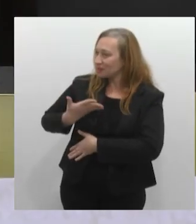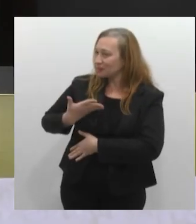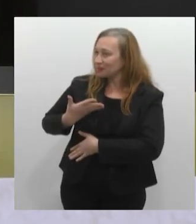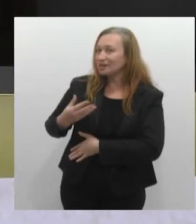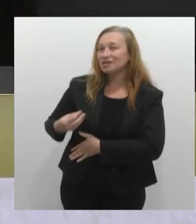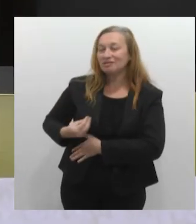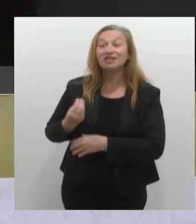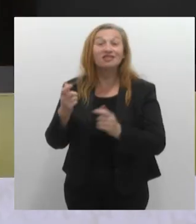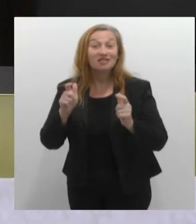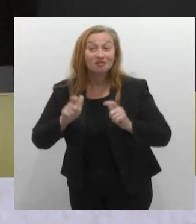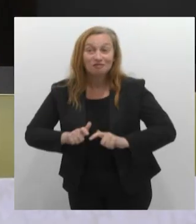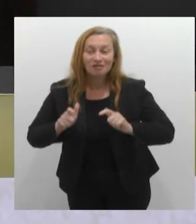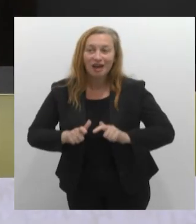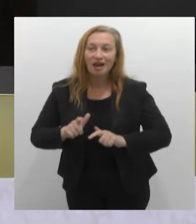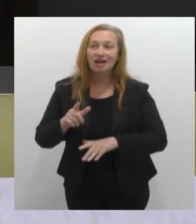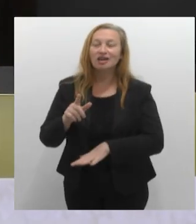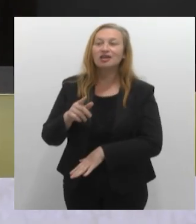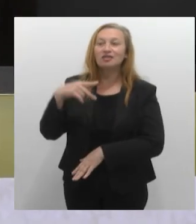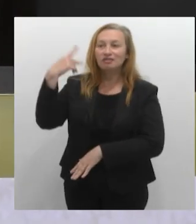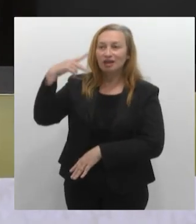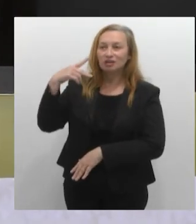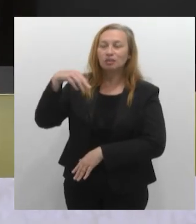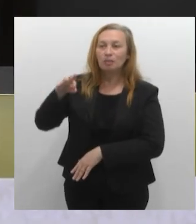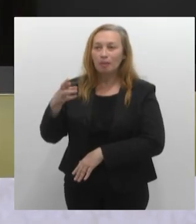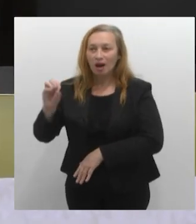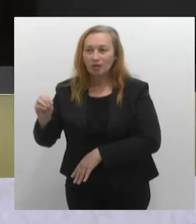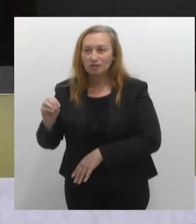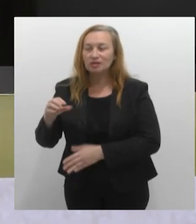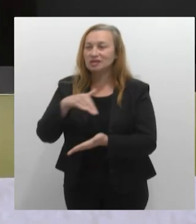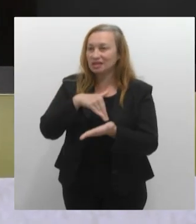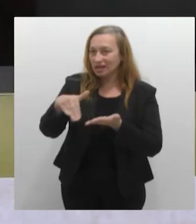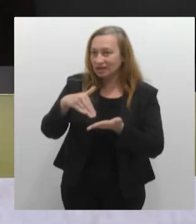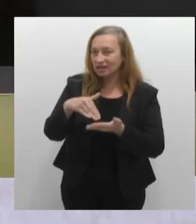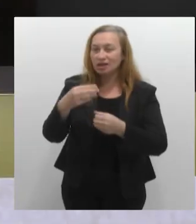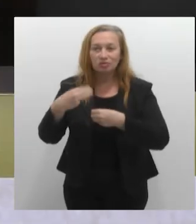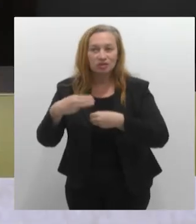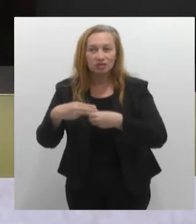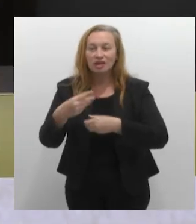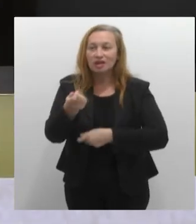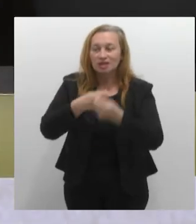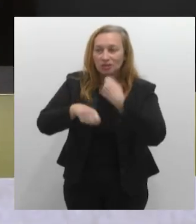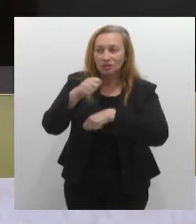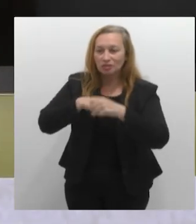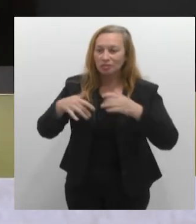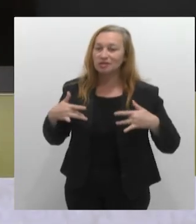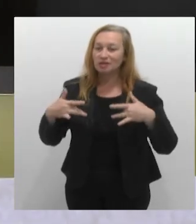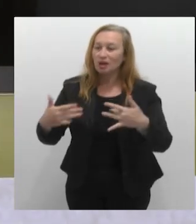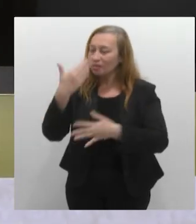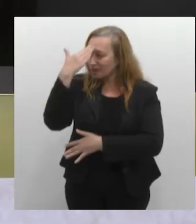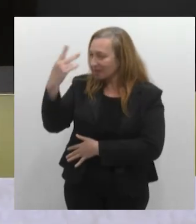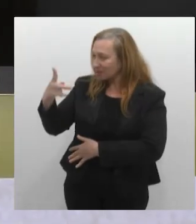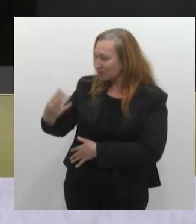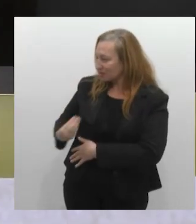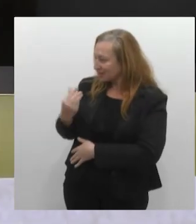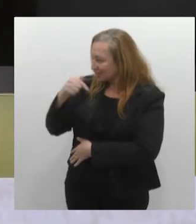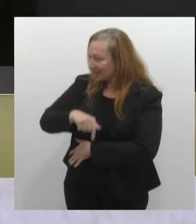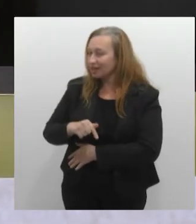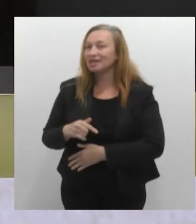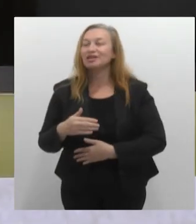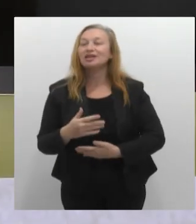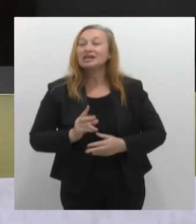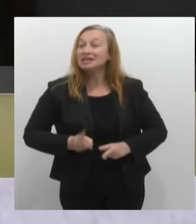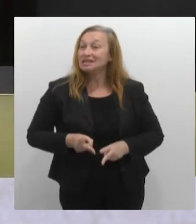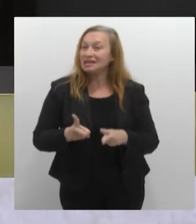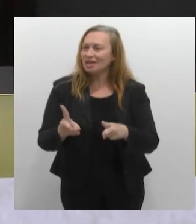aqui. O vereador Márcio Santos, secretário municipal de Economia Solidária. Obrigado pela presença, Márcio. Sempre